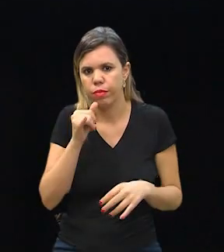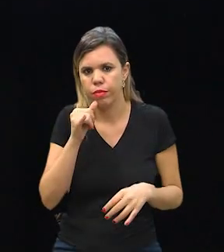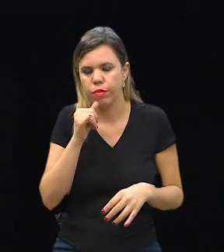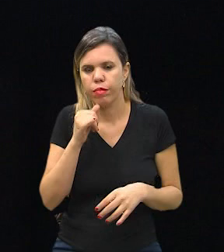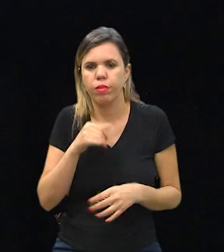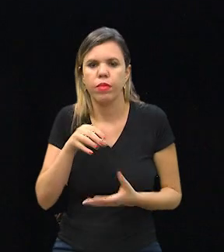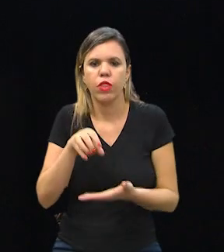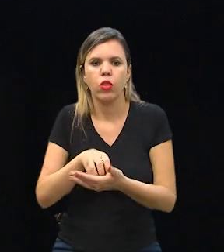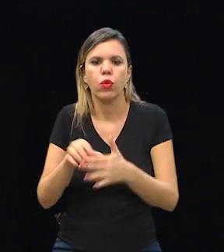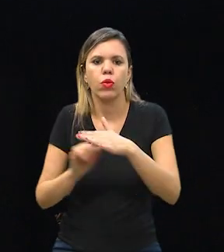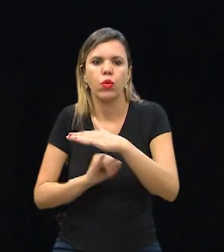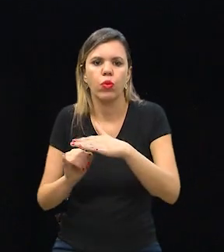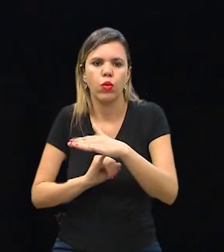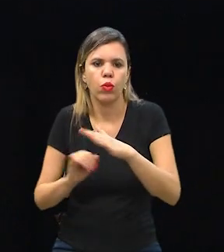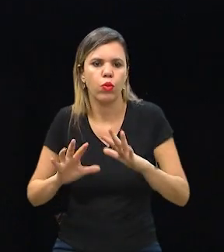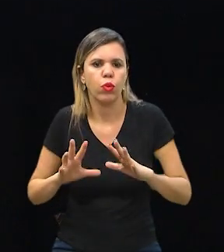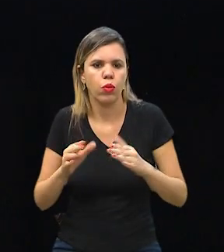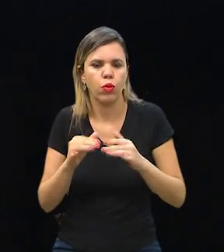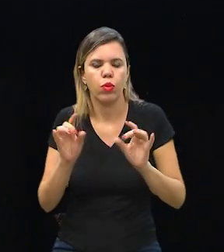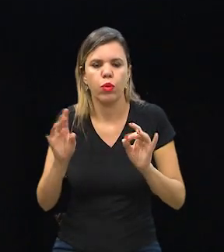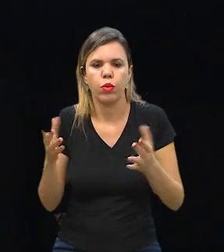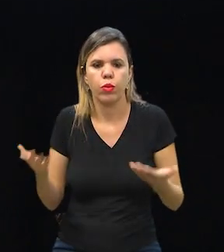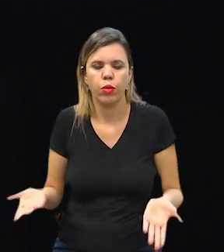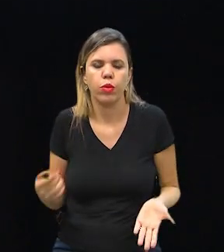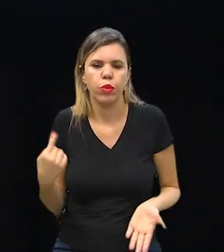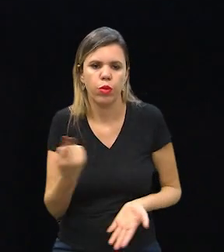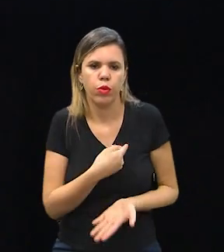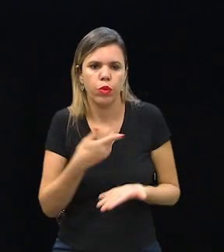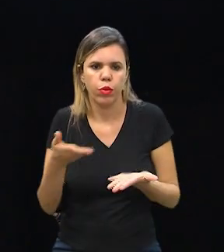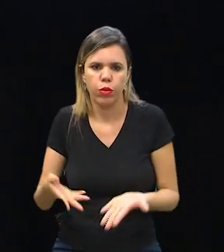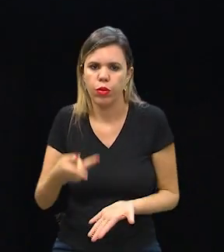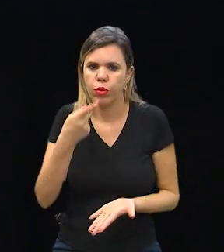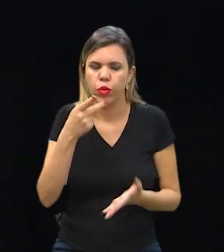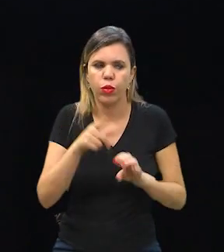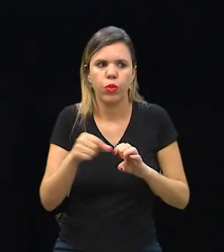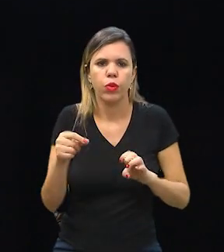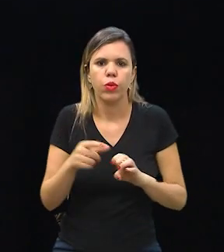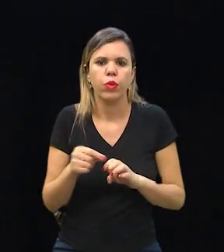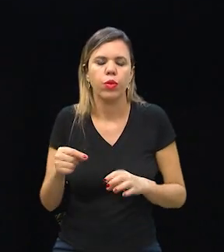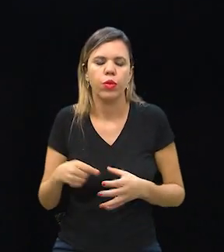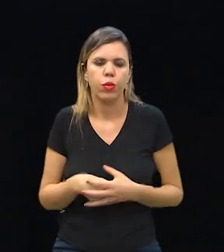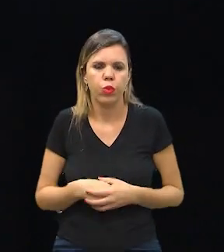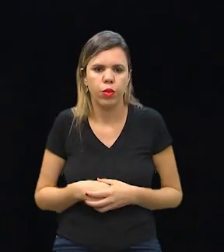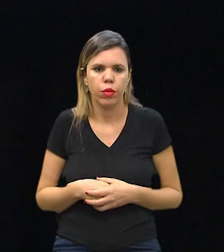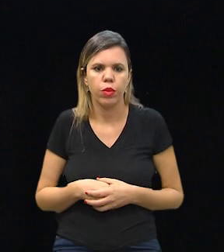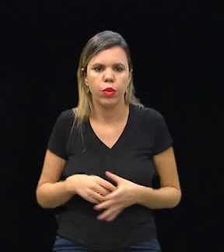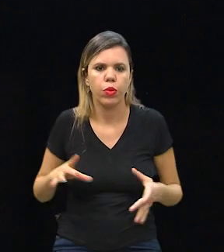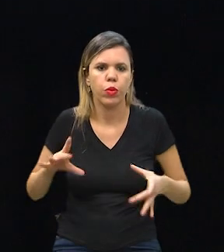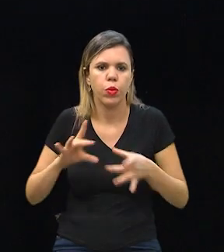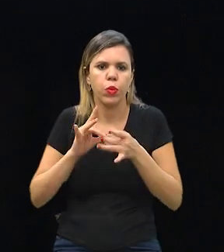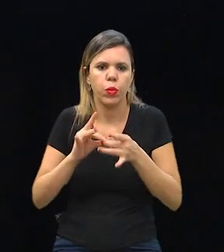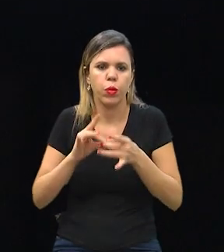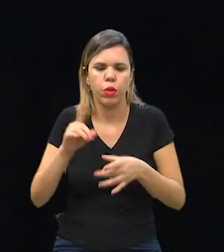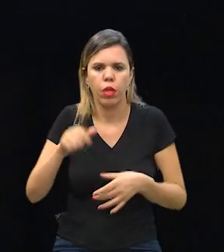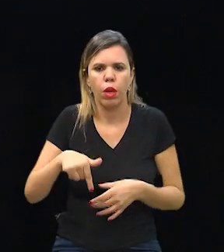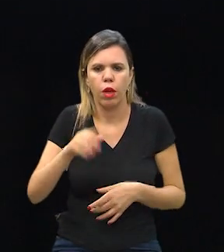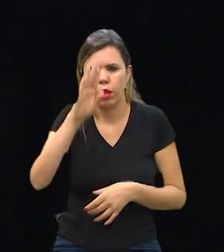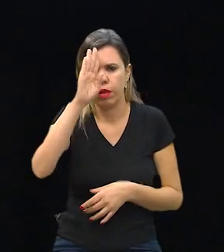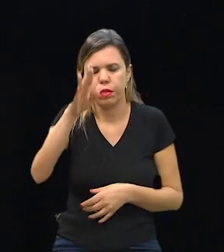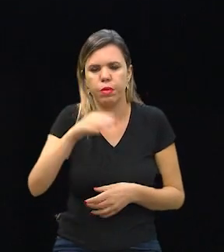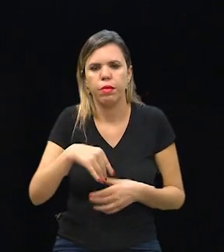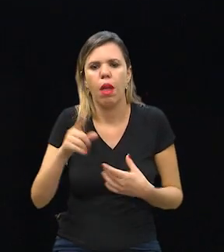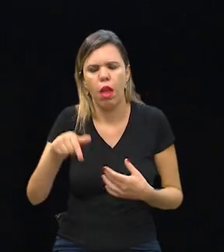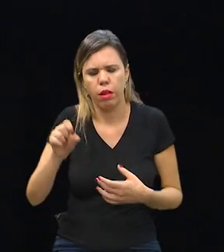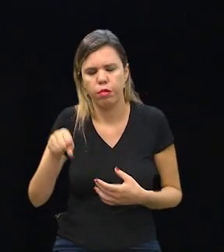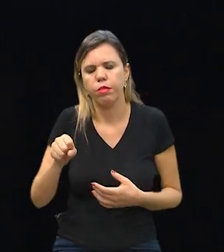sempre fala dessa questão, queria que no terceiro setor, e em especial, né, no nosso aqui que a gente fala de empreendedorismo,